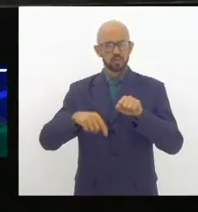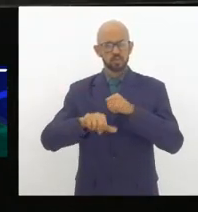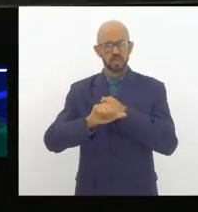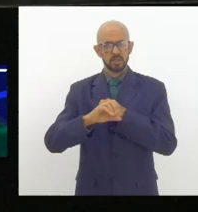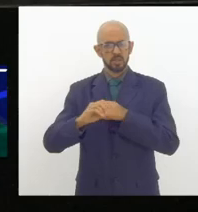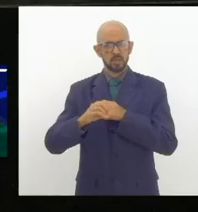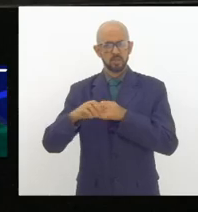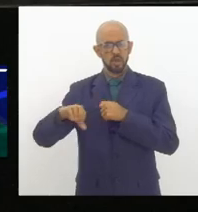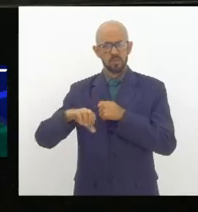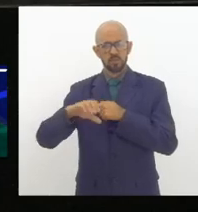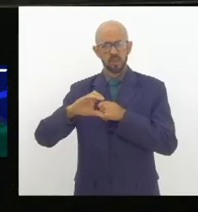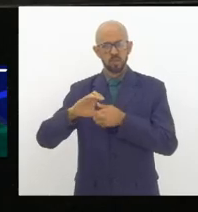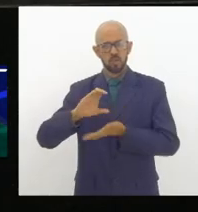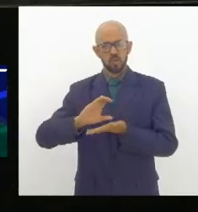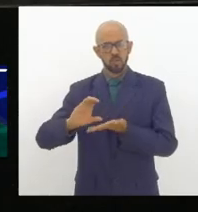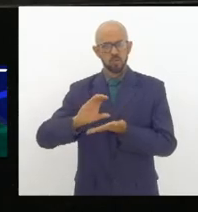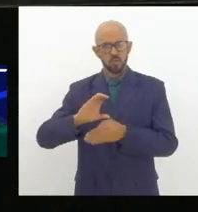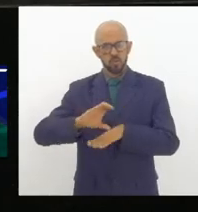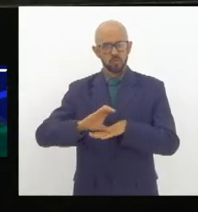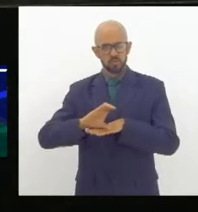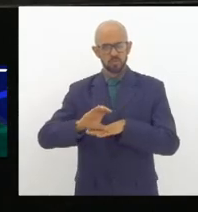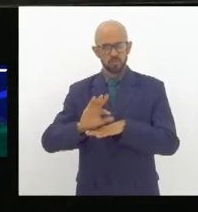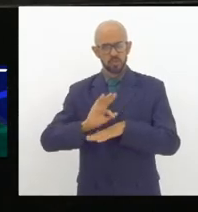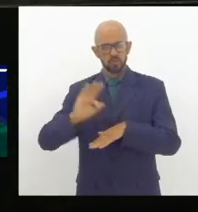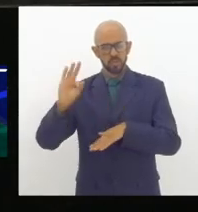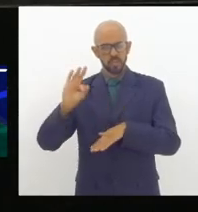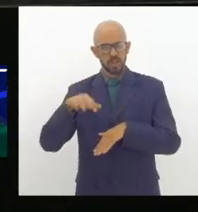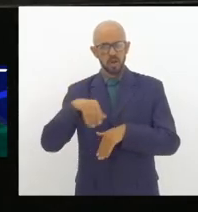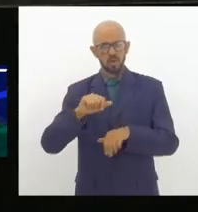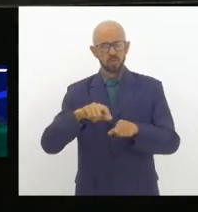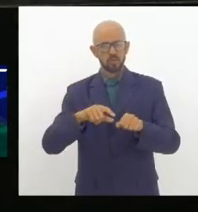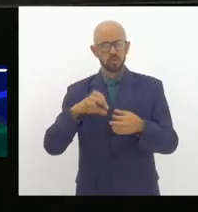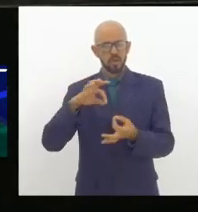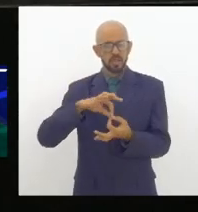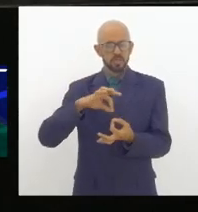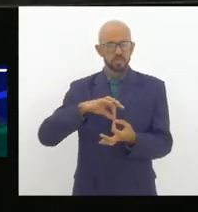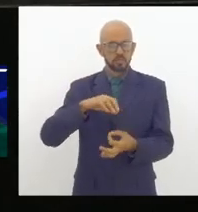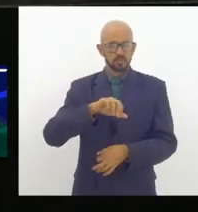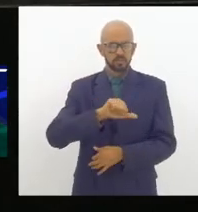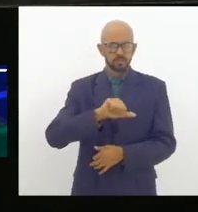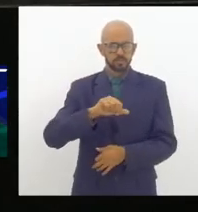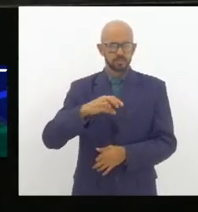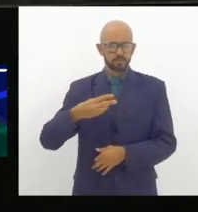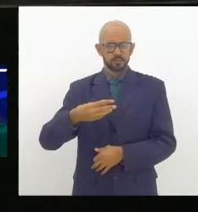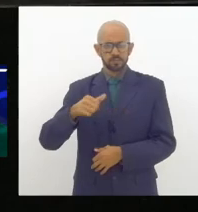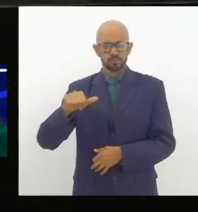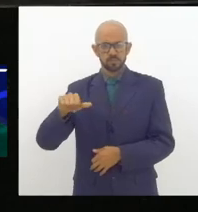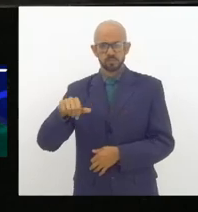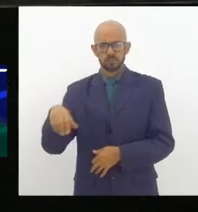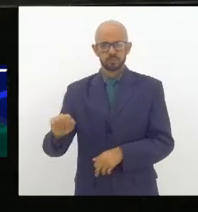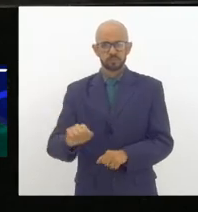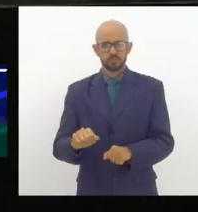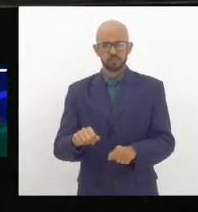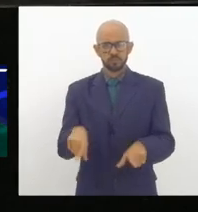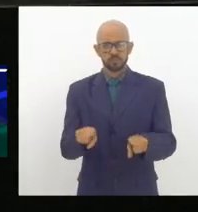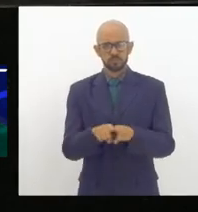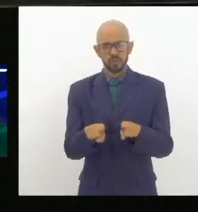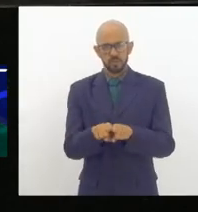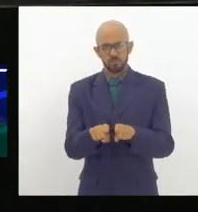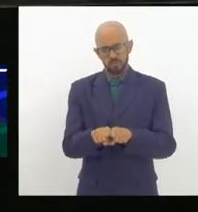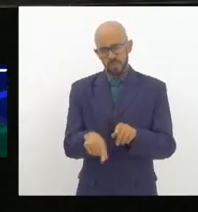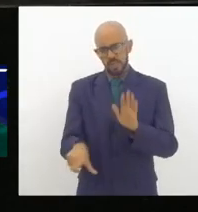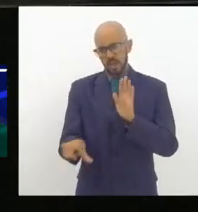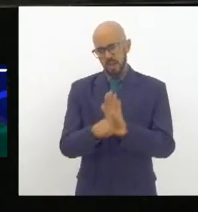palavra tecido acostuma Federal e o artigo 31 o inciso 1º do regimento interno da Assembleia Legislativa com respaldo no artigo 2º da lei